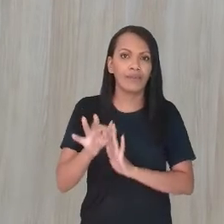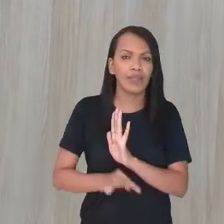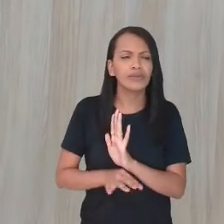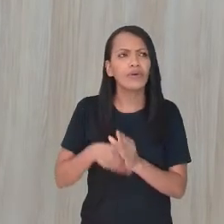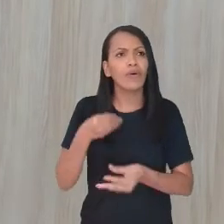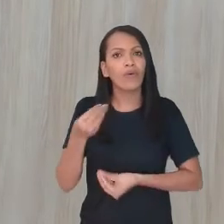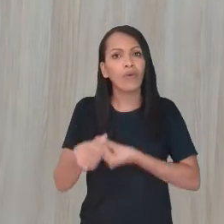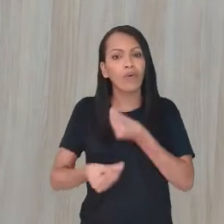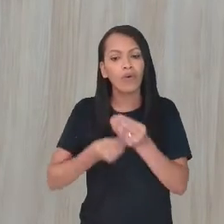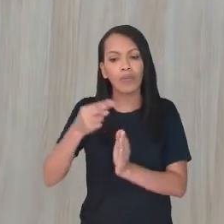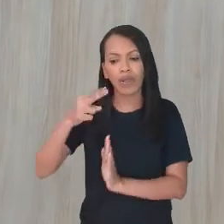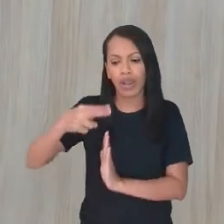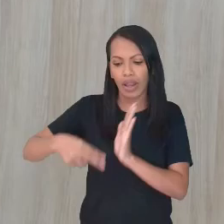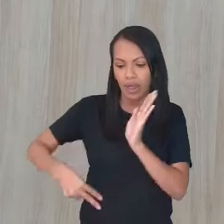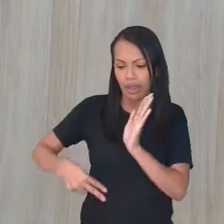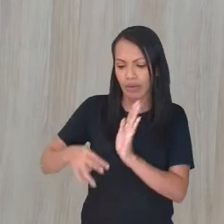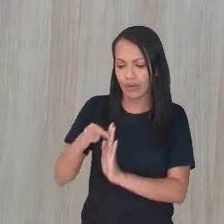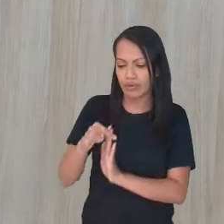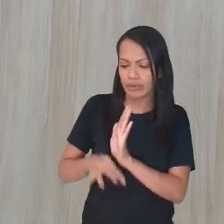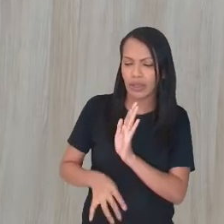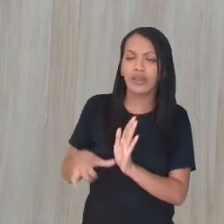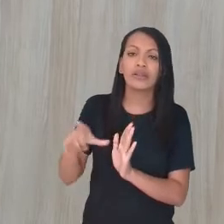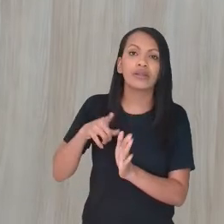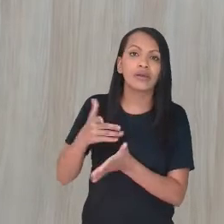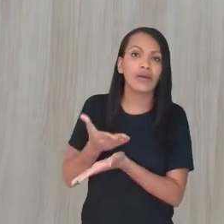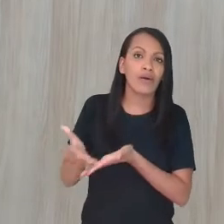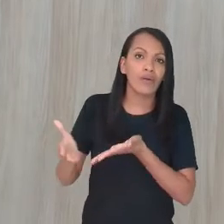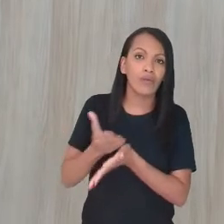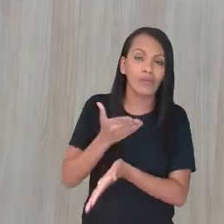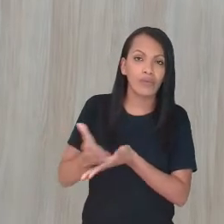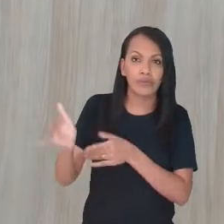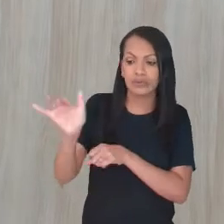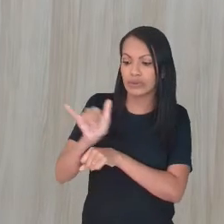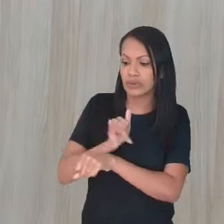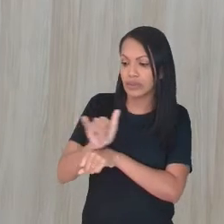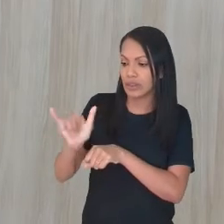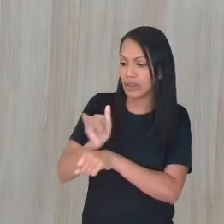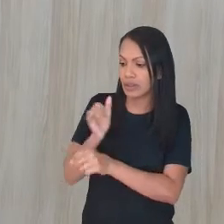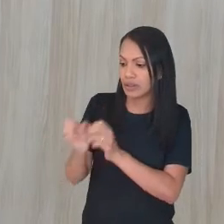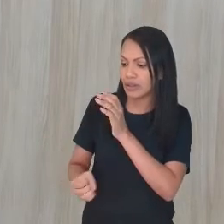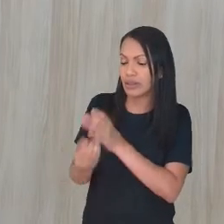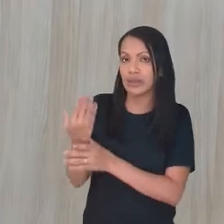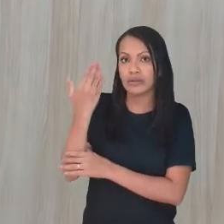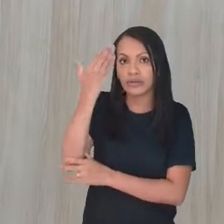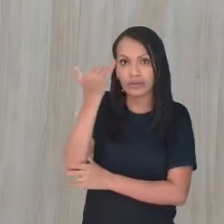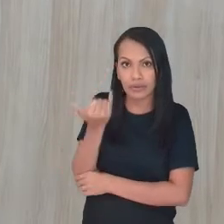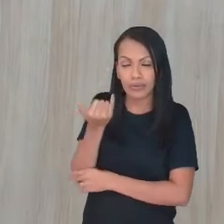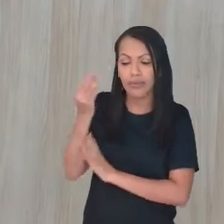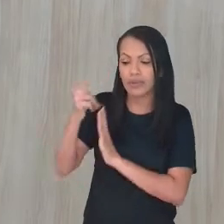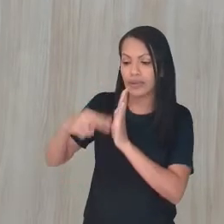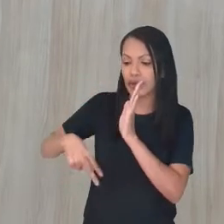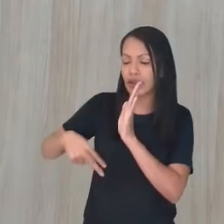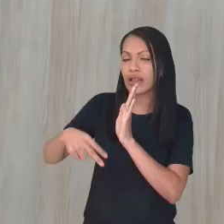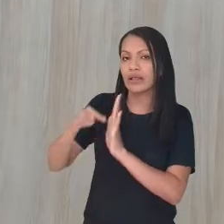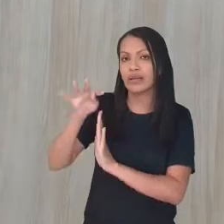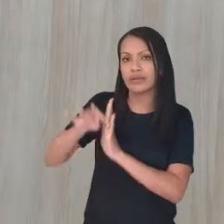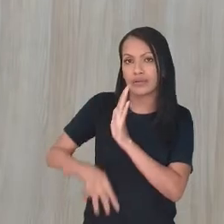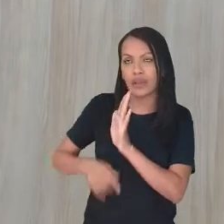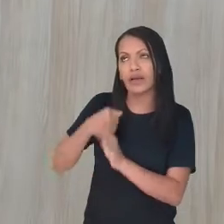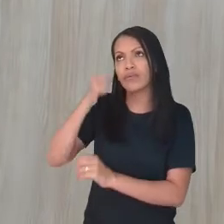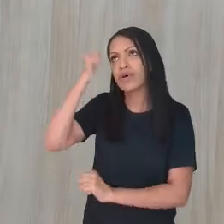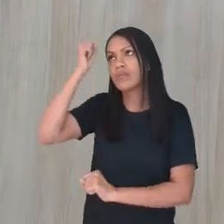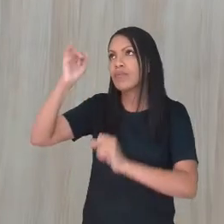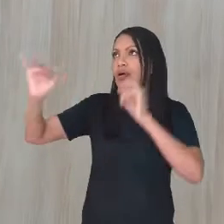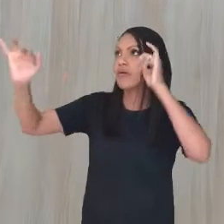texto. Algumas estratégias são criadas. A gente sabe que ler texto, como a professora Cláudia falou, é imaginação,